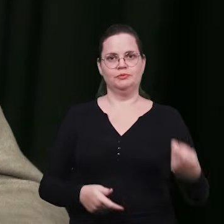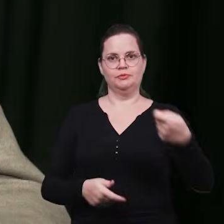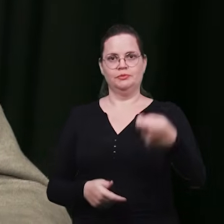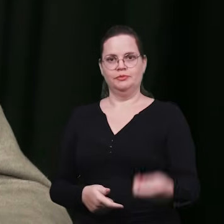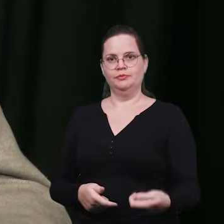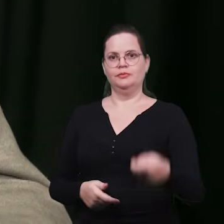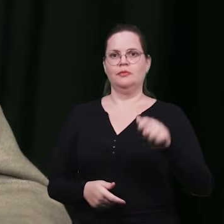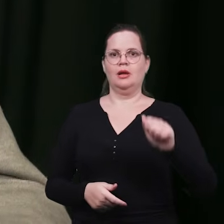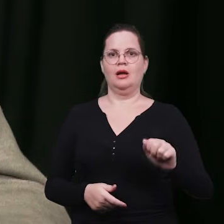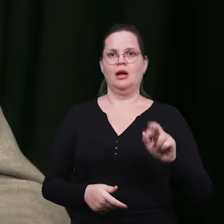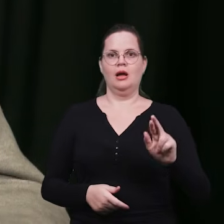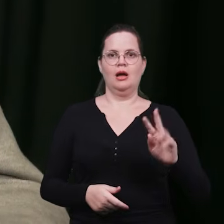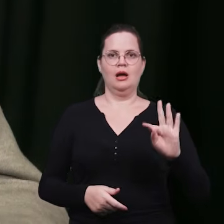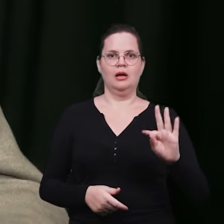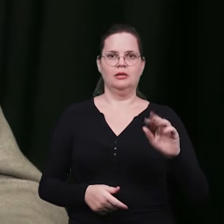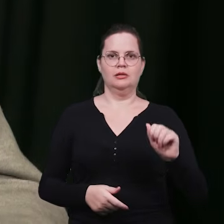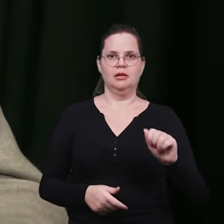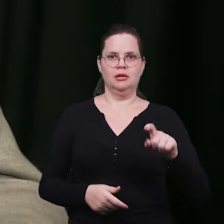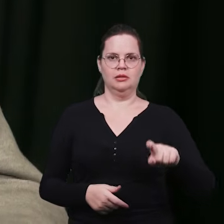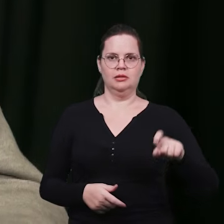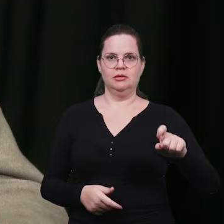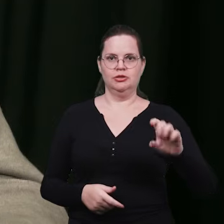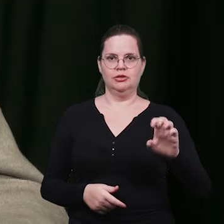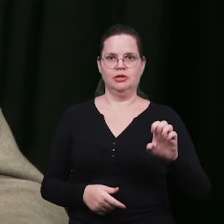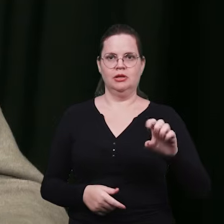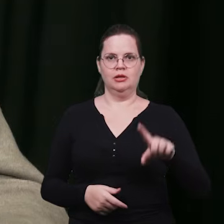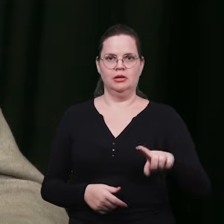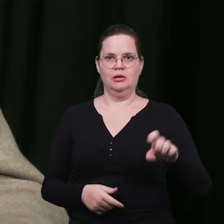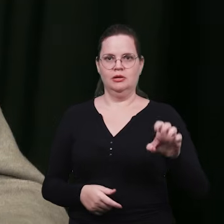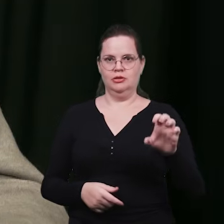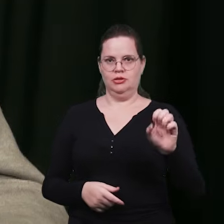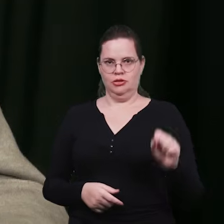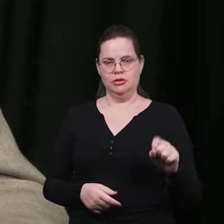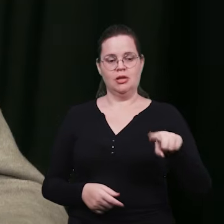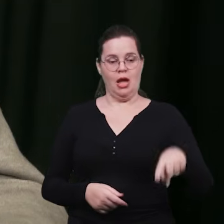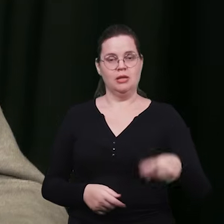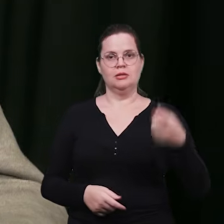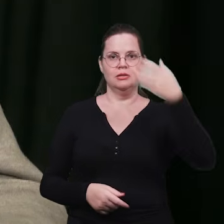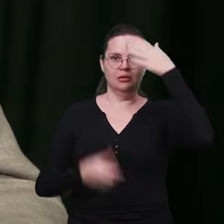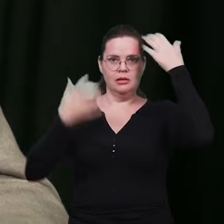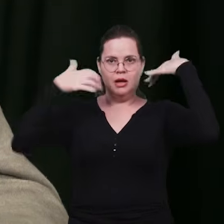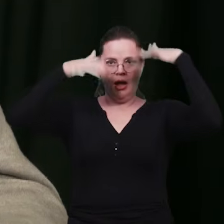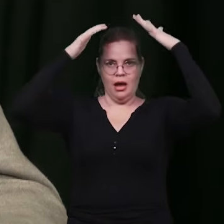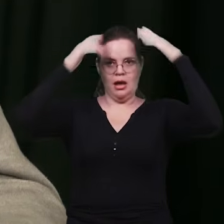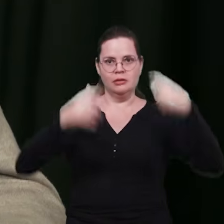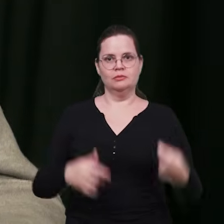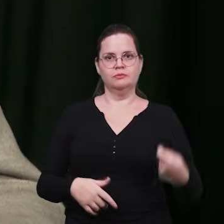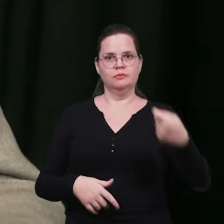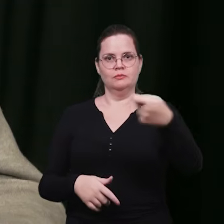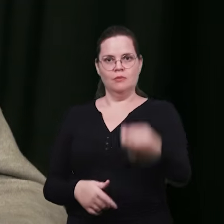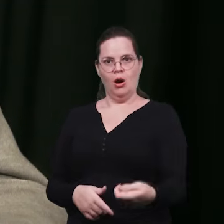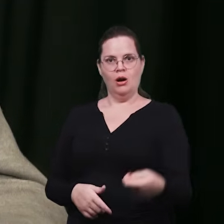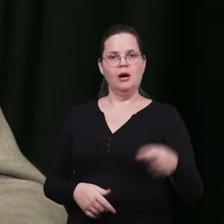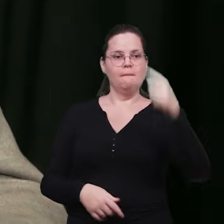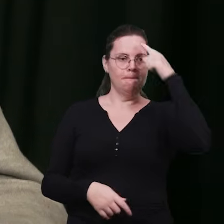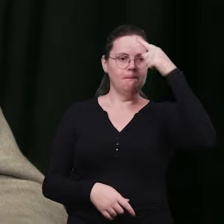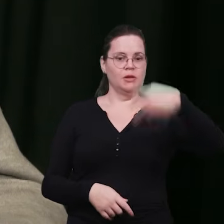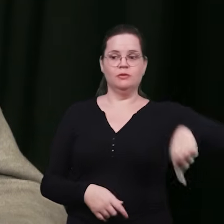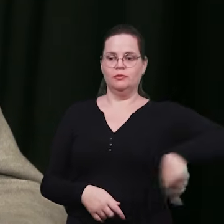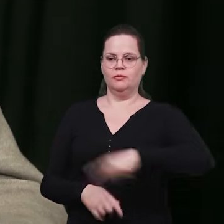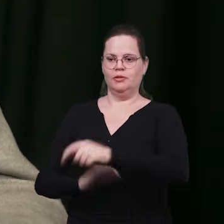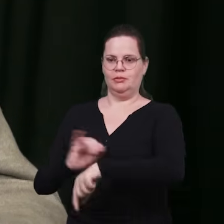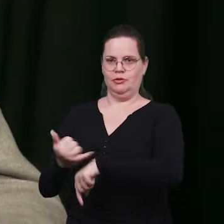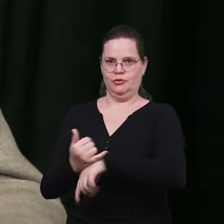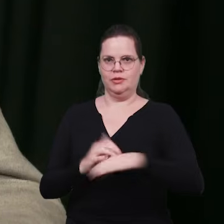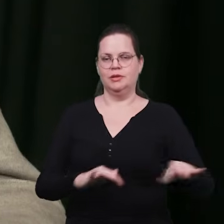entendermos que foi um período bem depois da construção do templo. Então, se nós fizermos uma linha do tempo,